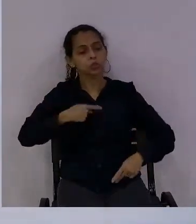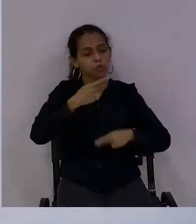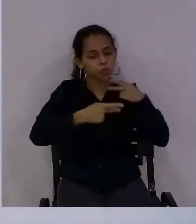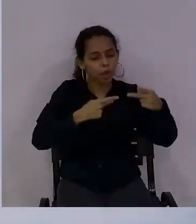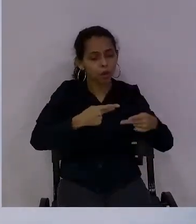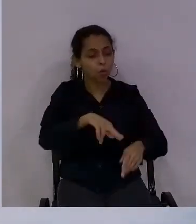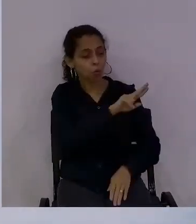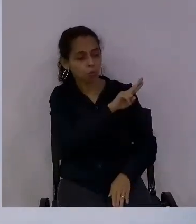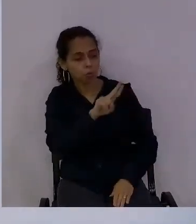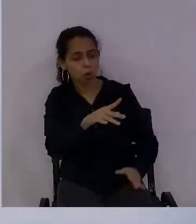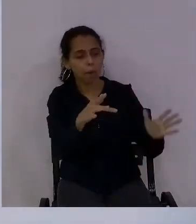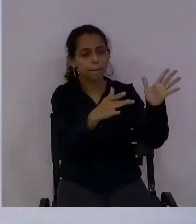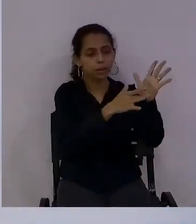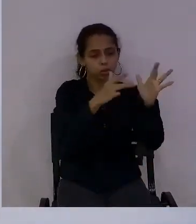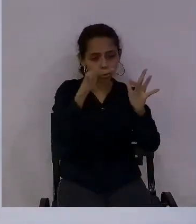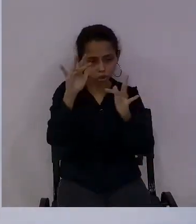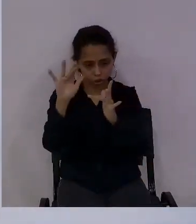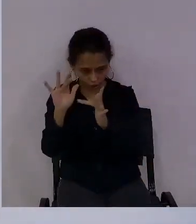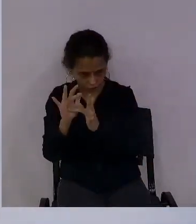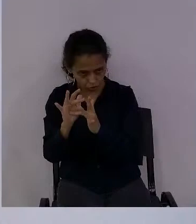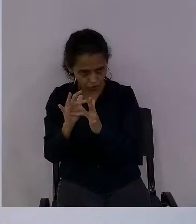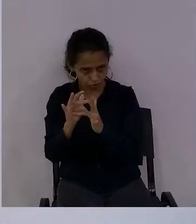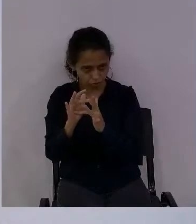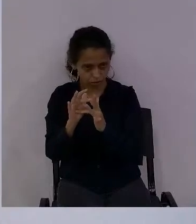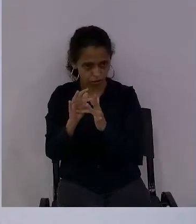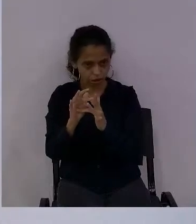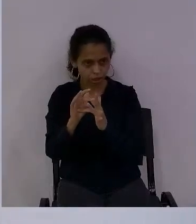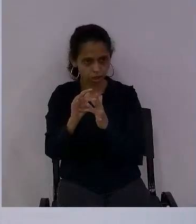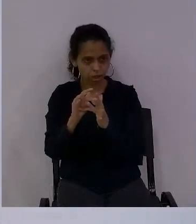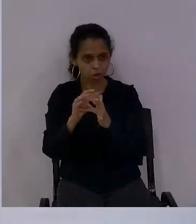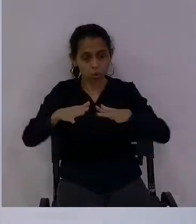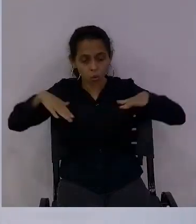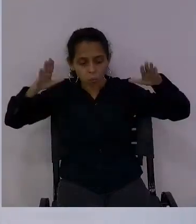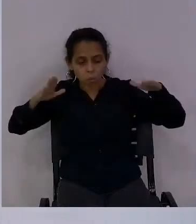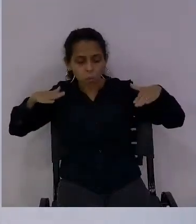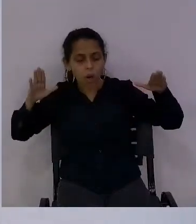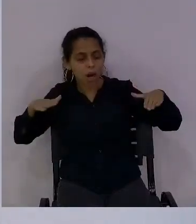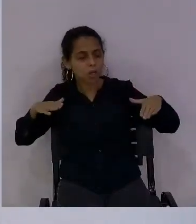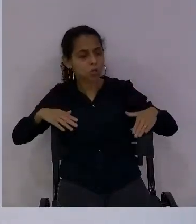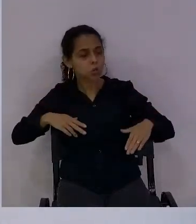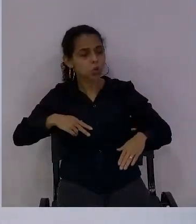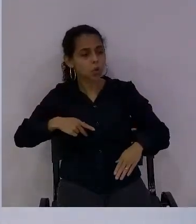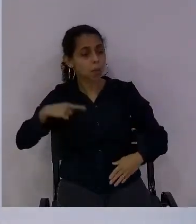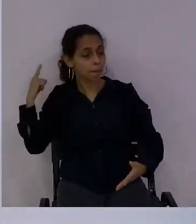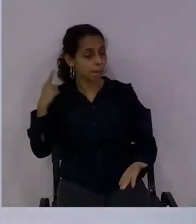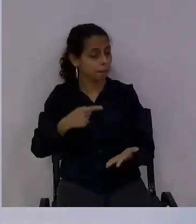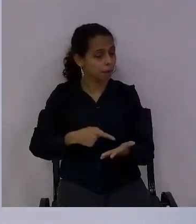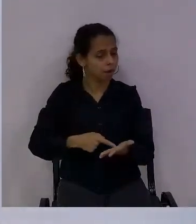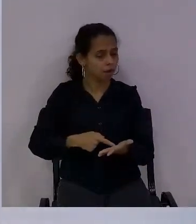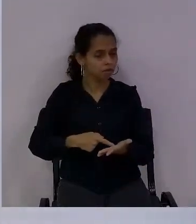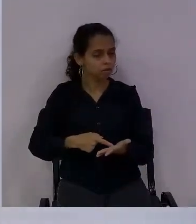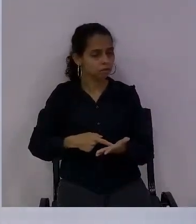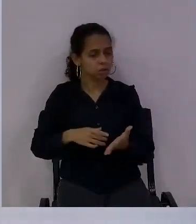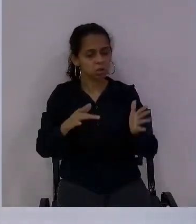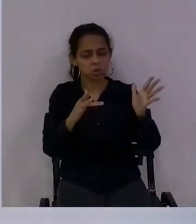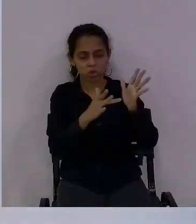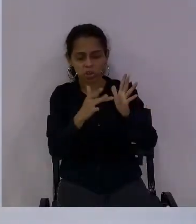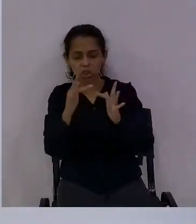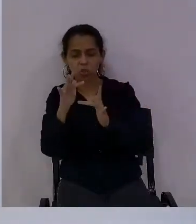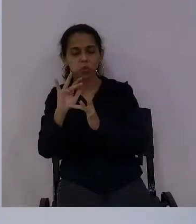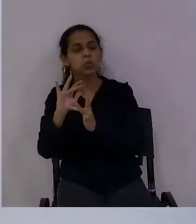1, verso 21, nós vemos o anjo anunciando a Maria, dizendo a ela que ela seria mãe e que o menino deveria se